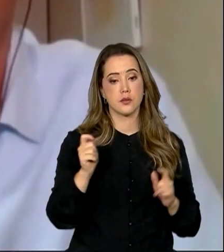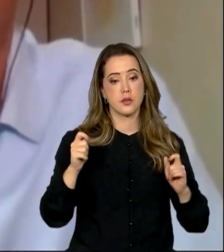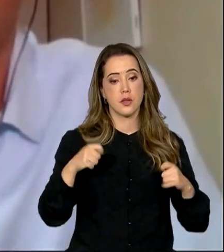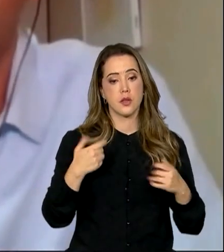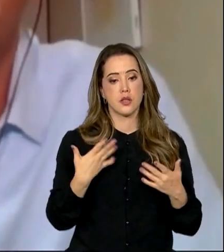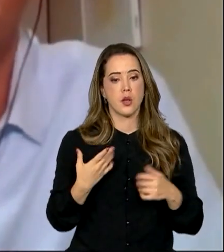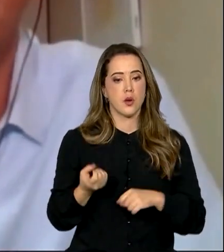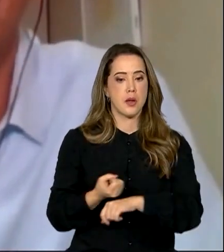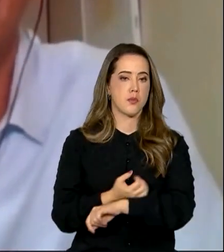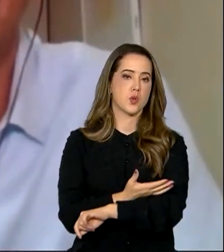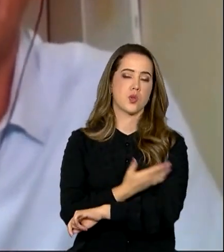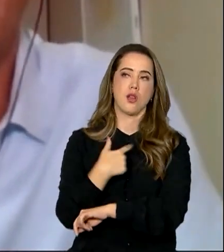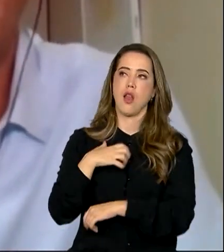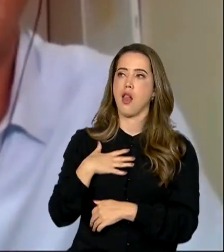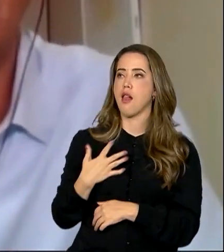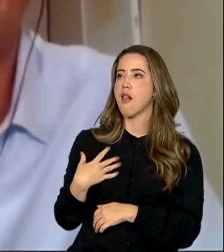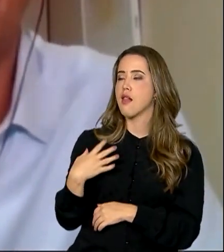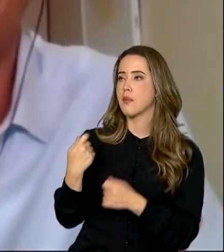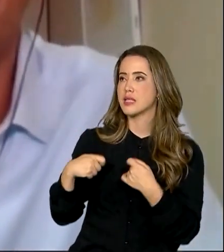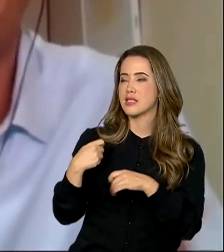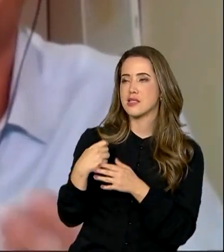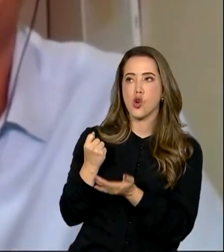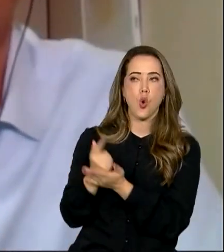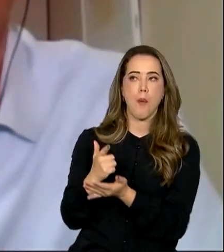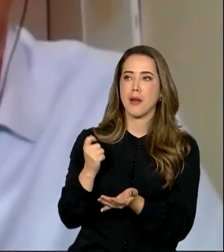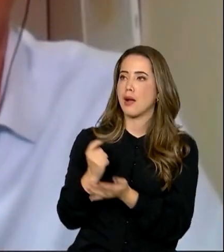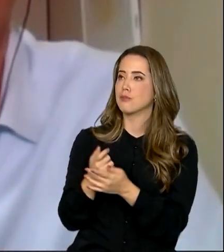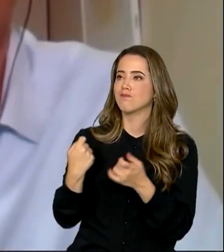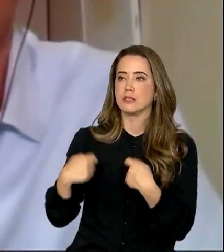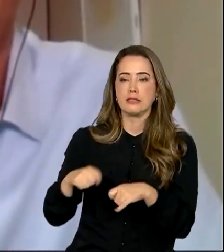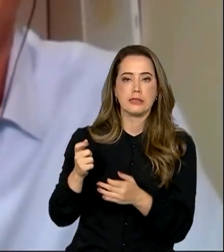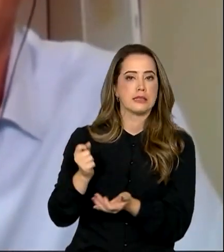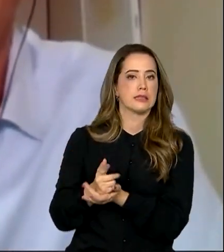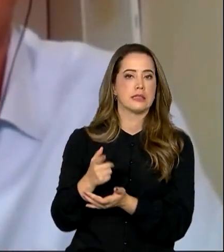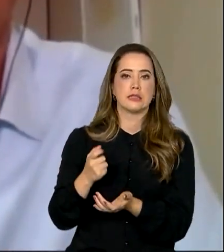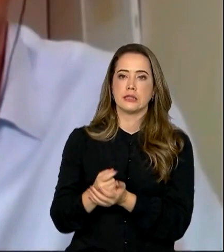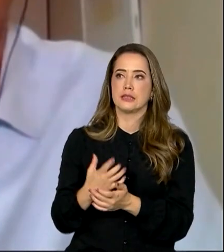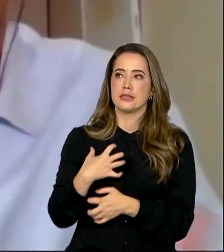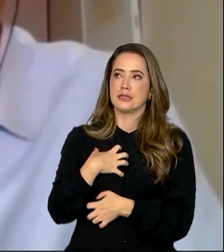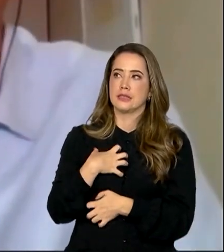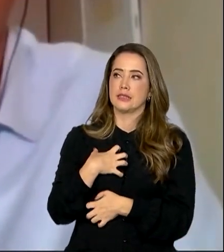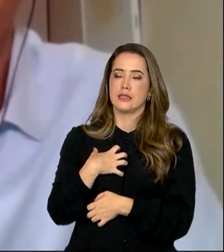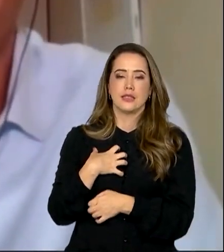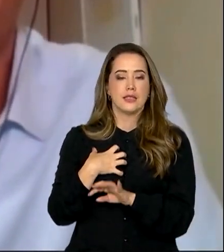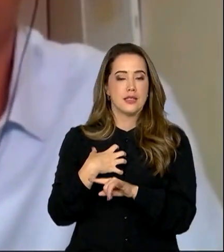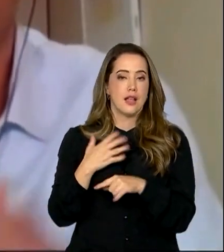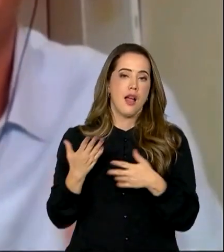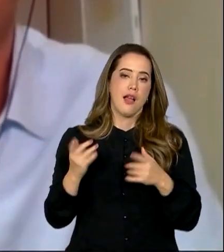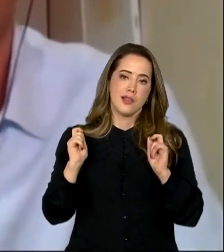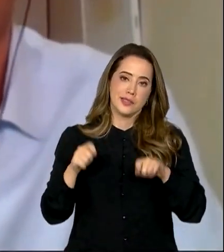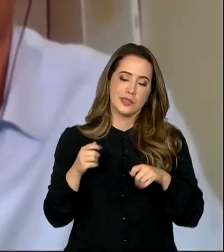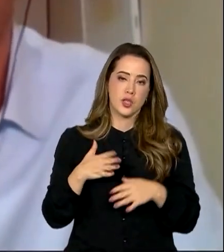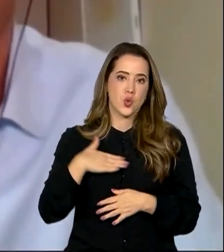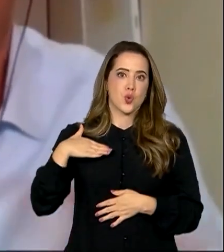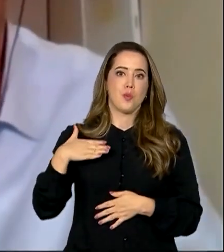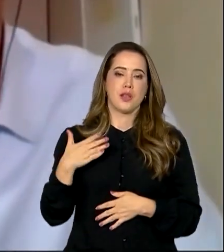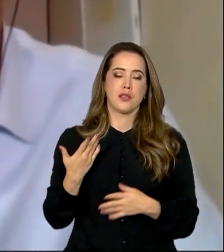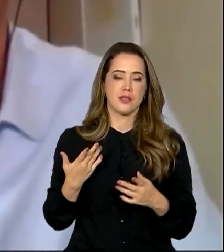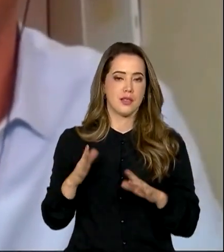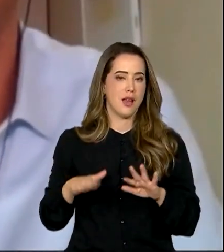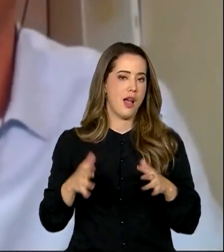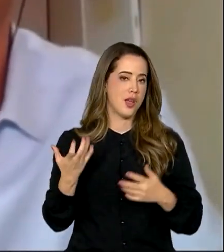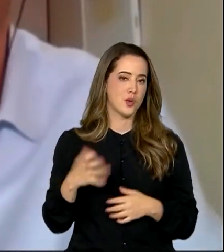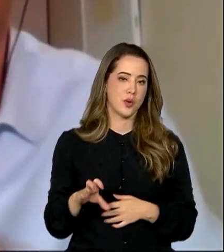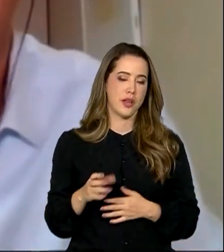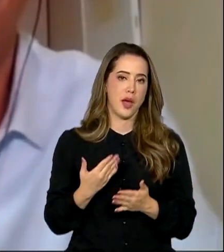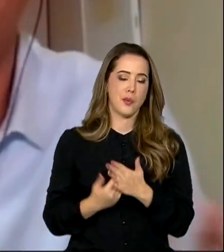apelo emocional nas pessoas, né? Causa um apelo emocional na gente. E aí, às vezes, você é pego de surpresa, coisa e tal, assim, ah, eu não